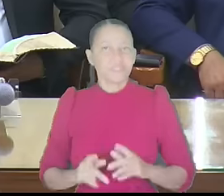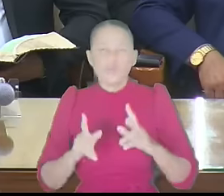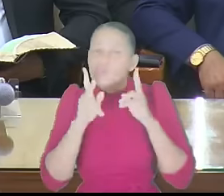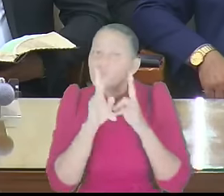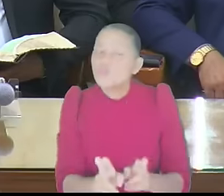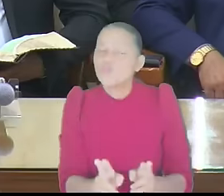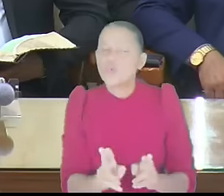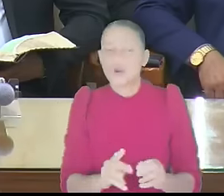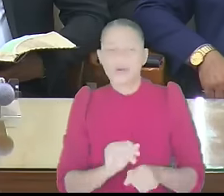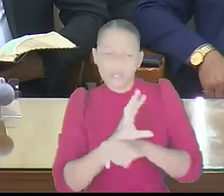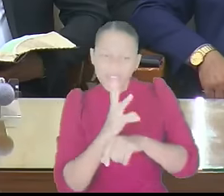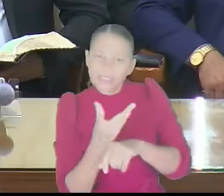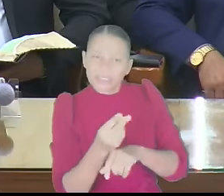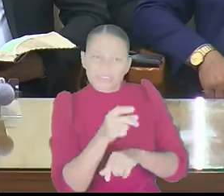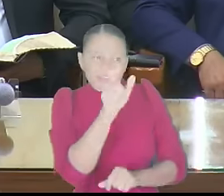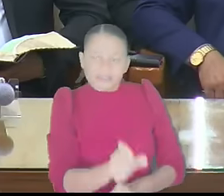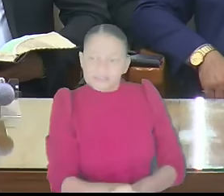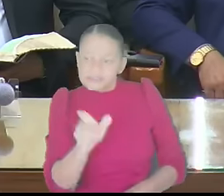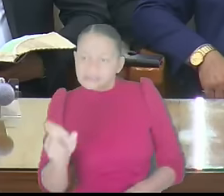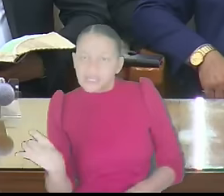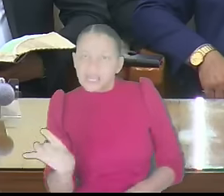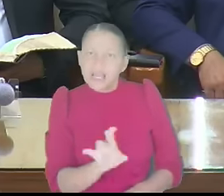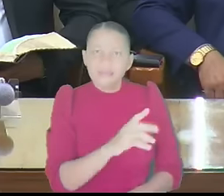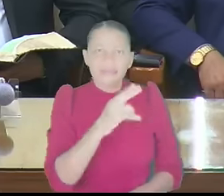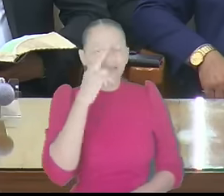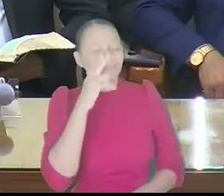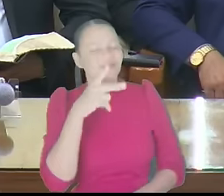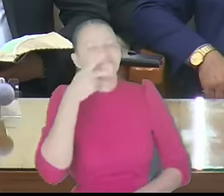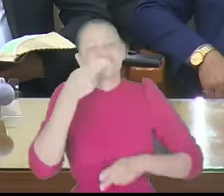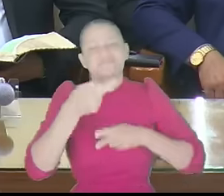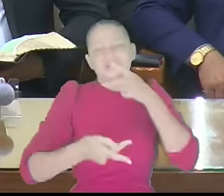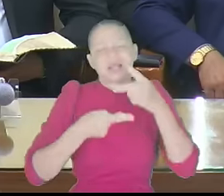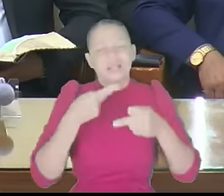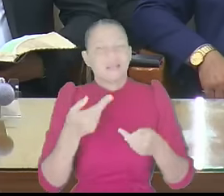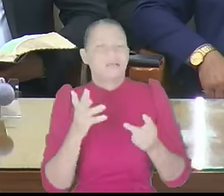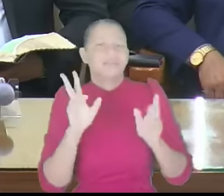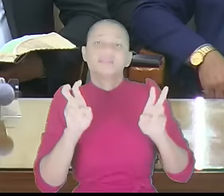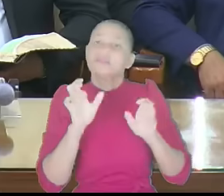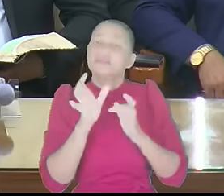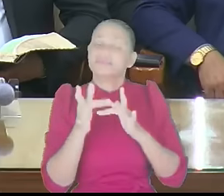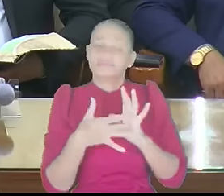falar de Jesus. Eu lamento as pregações.